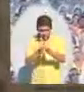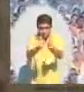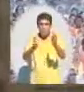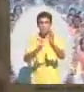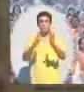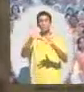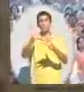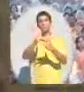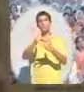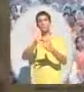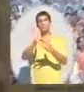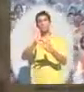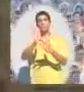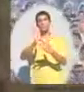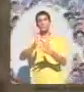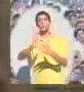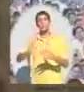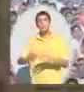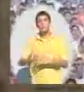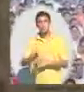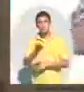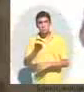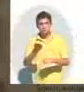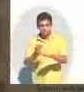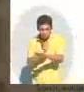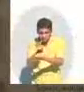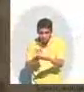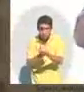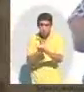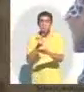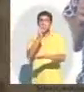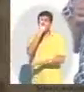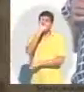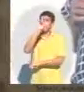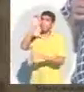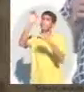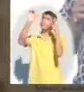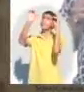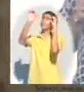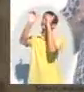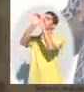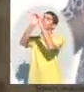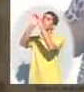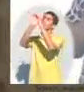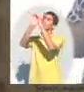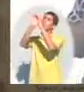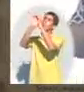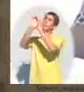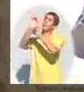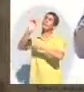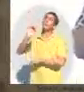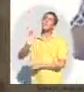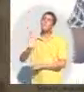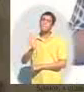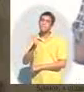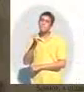ficaram curados. Ele vai precisar parar, ele precisou voltar. Veja que